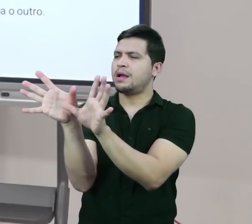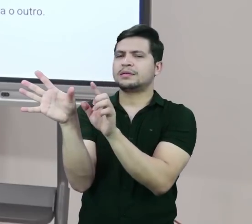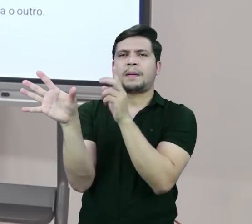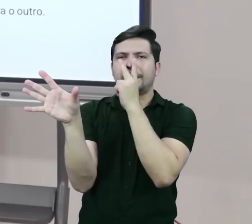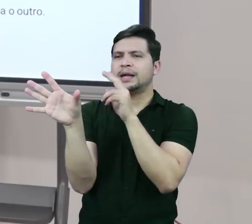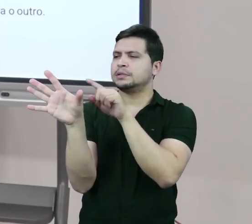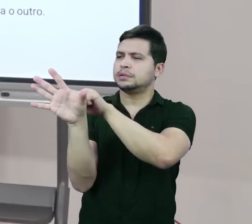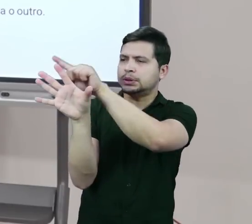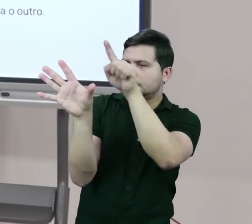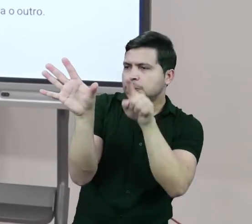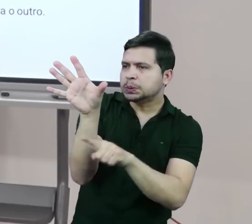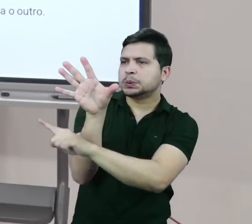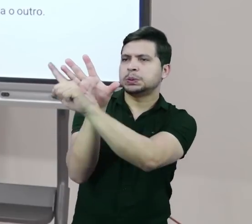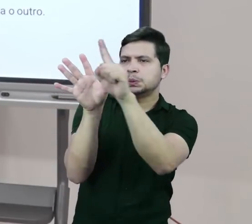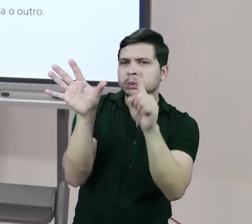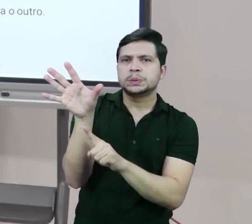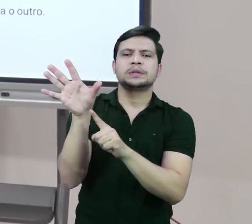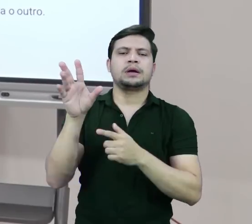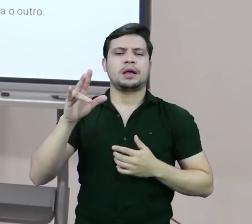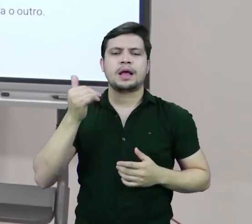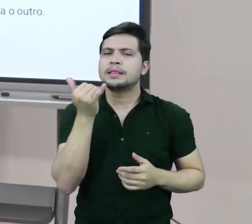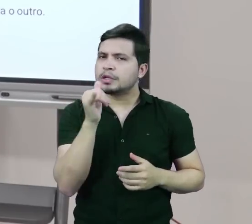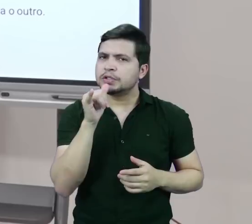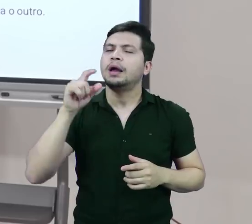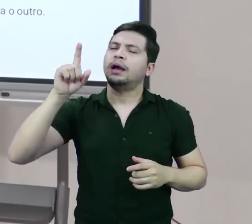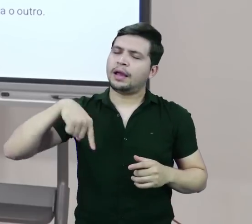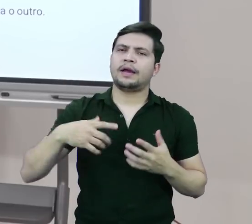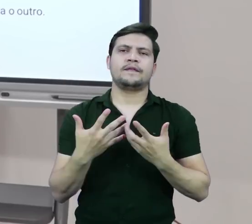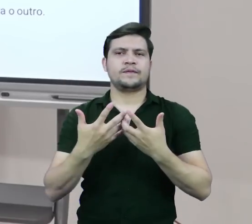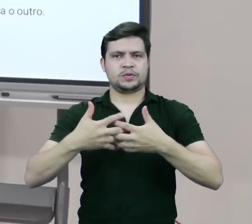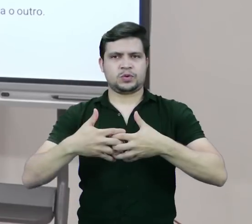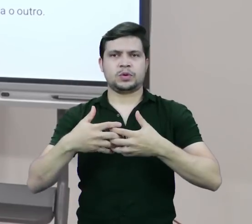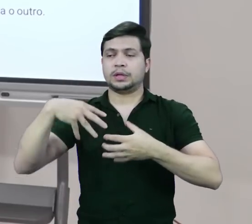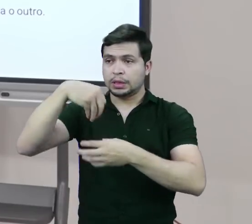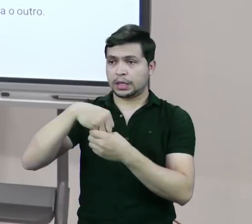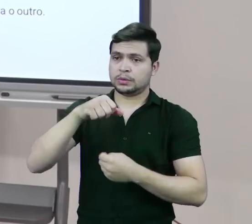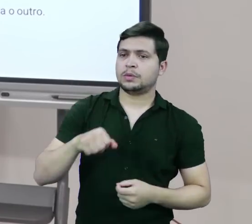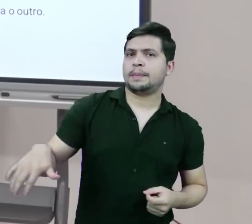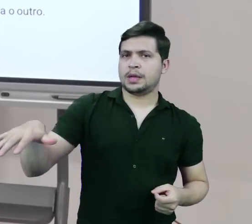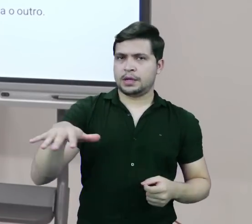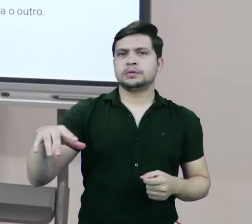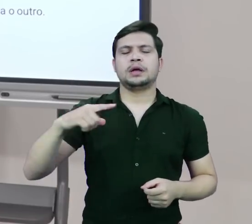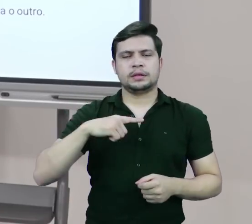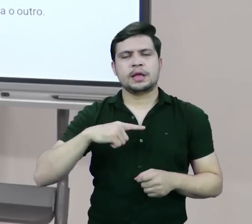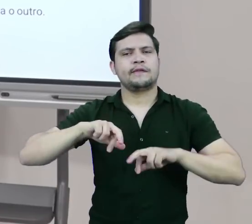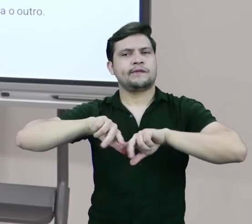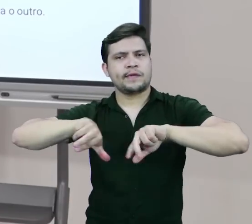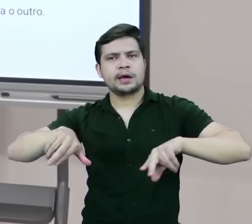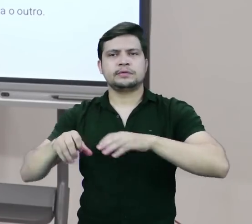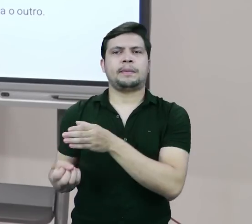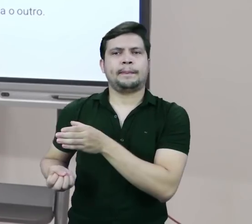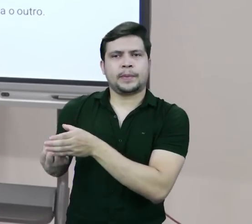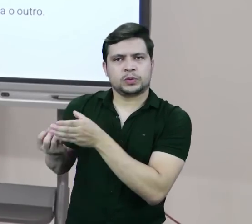O fluxo de energia, ele funciona realmente no ambiente como uma teia alimentar. Eu vou ter